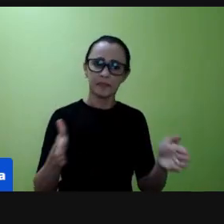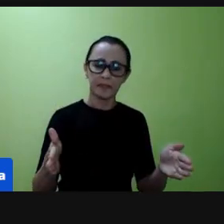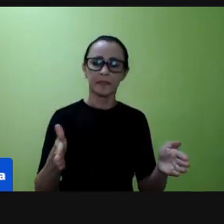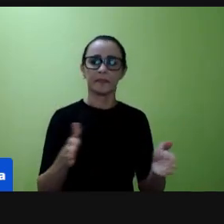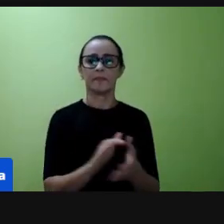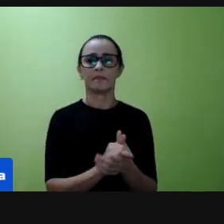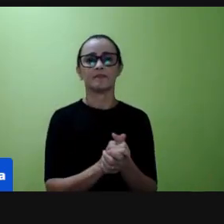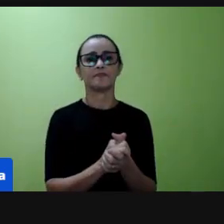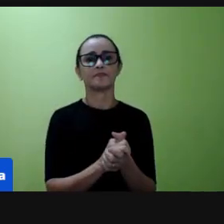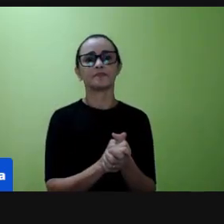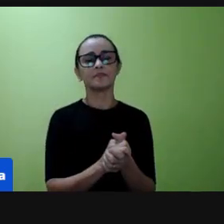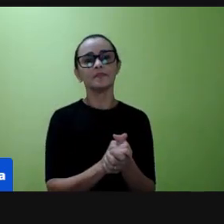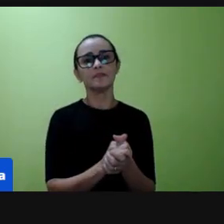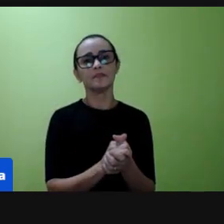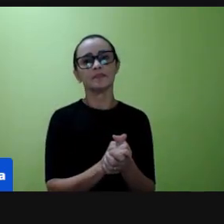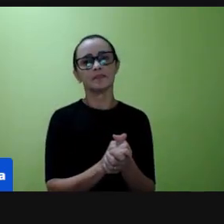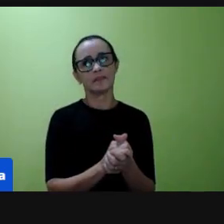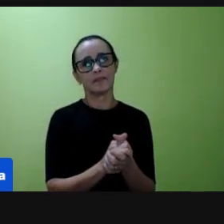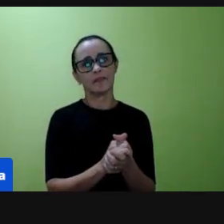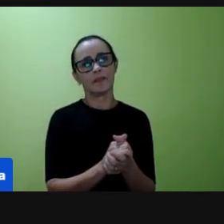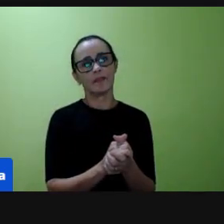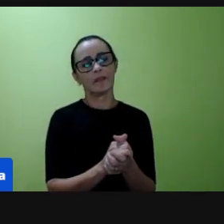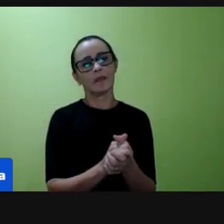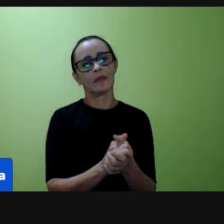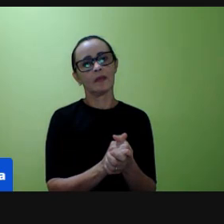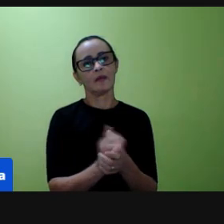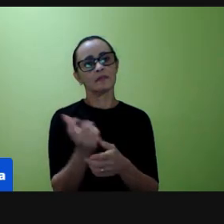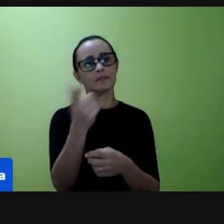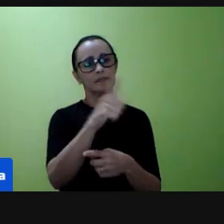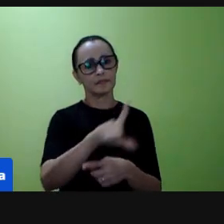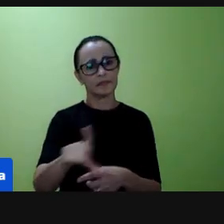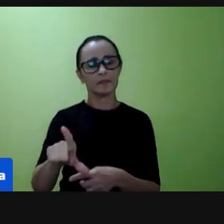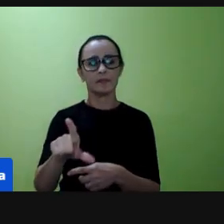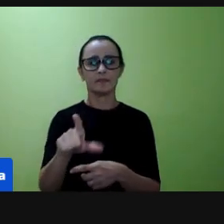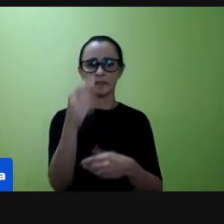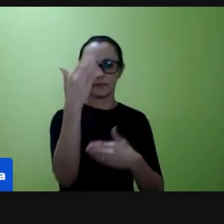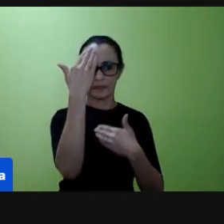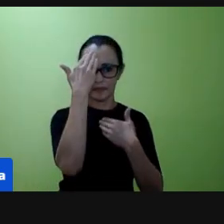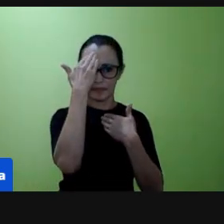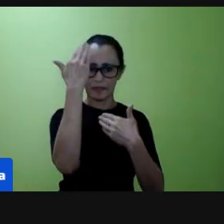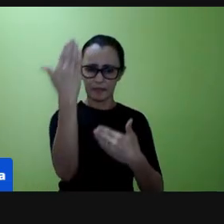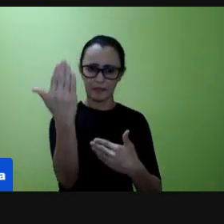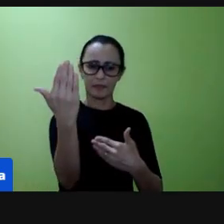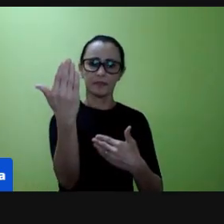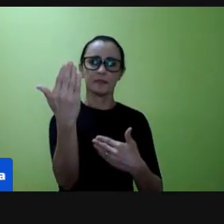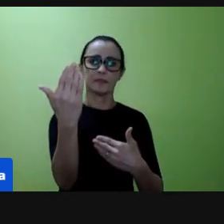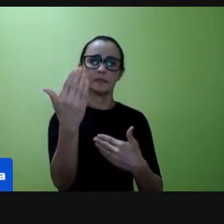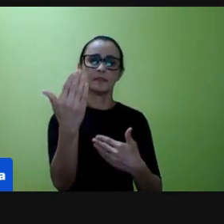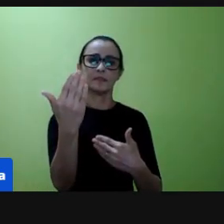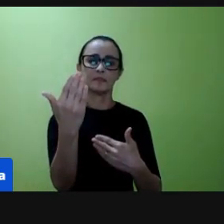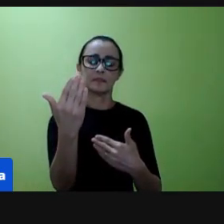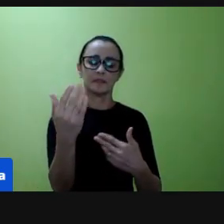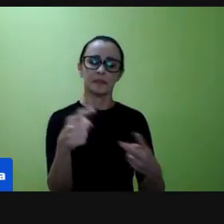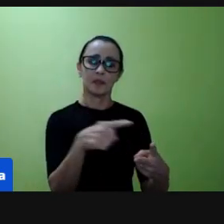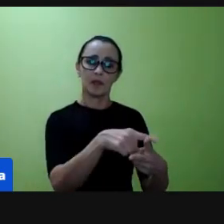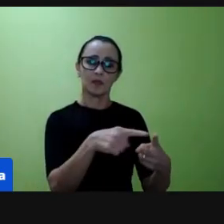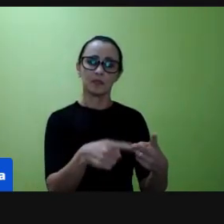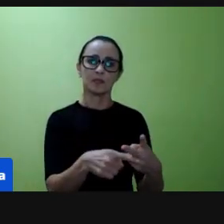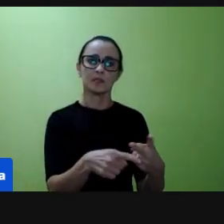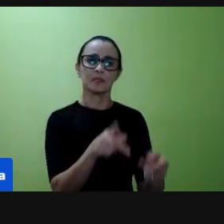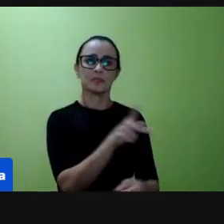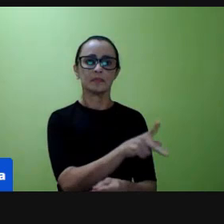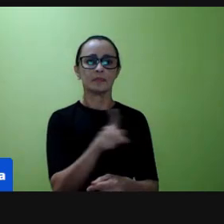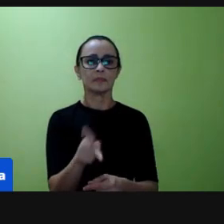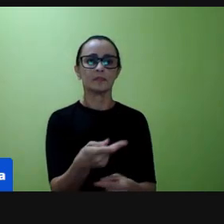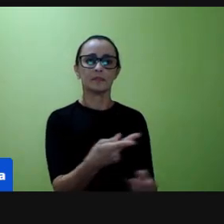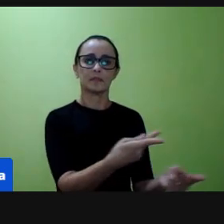Bom, eu só tenho mais uma vez a agradecer, né, reforçar o meu agradecimento a vocês dois. Gostaria